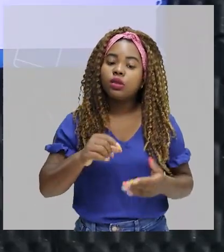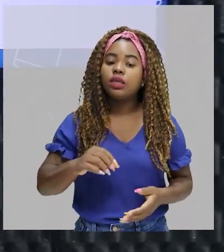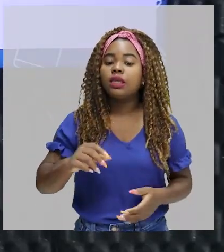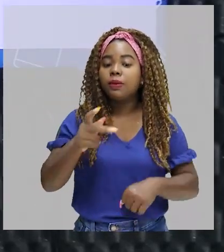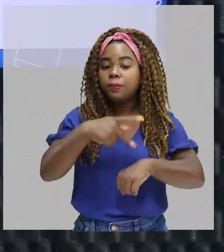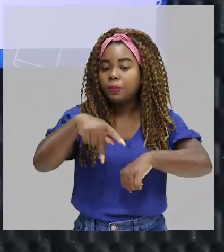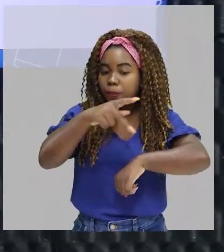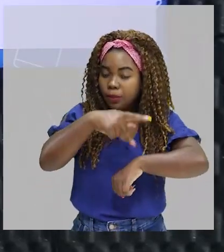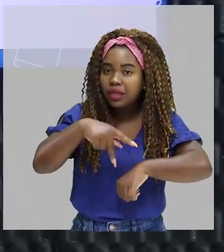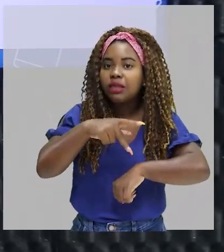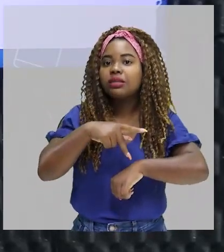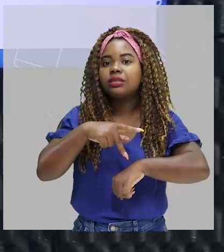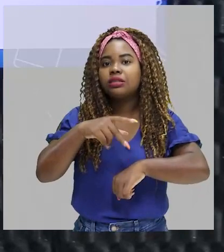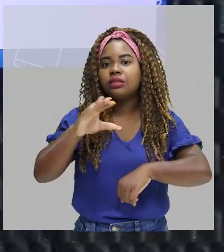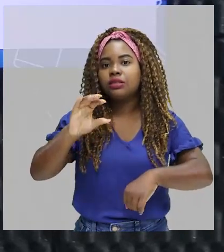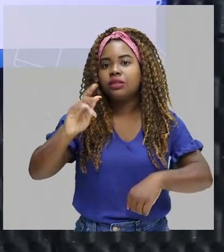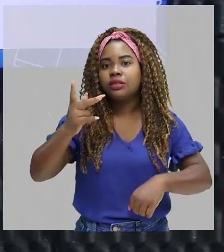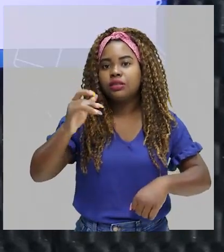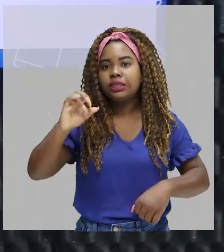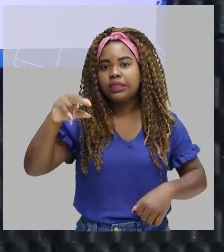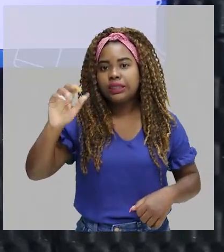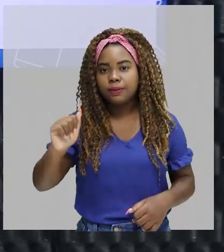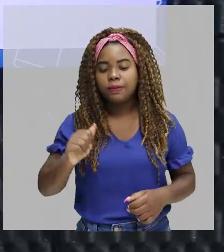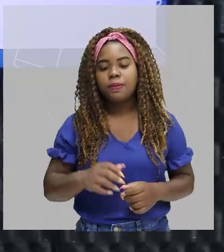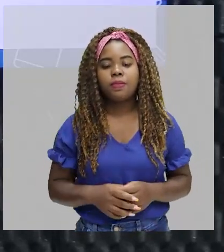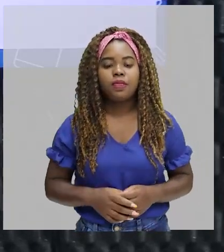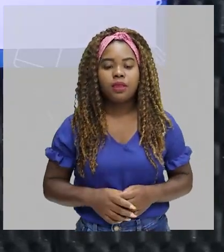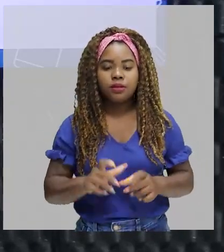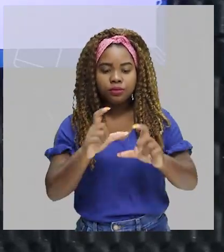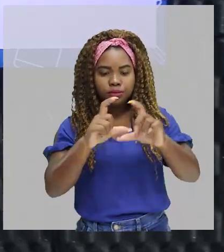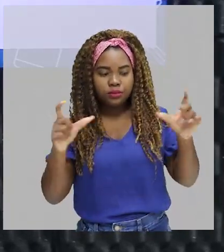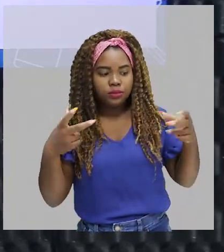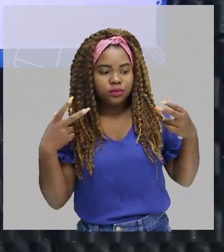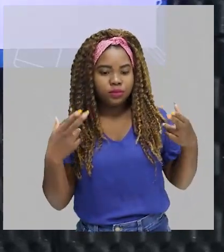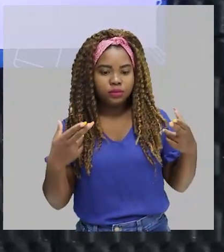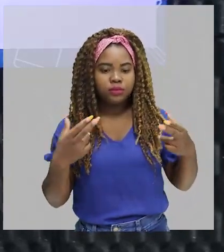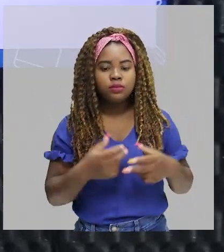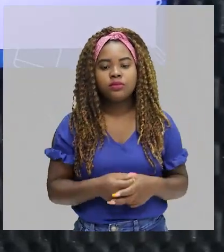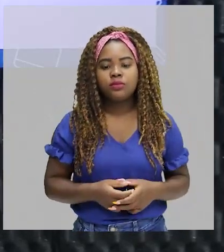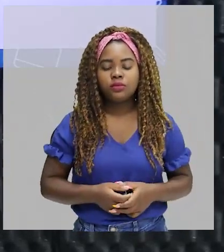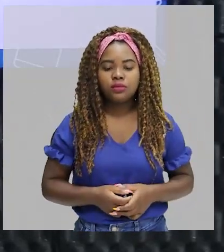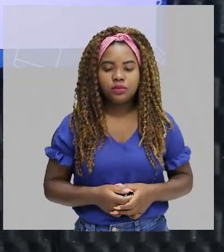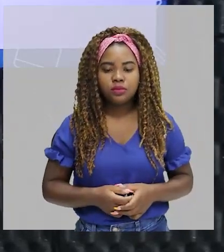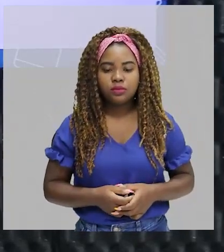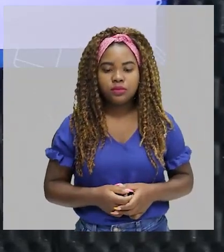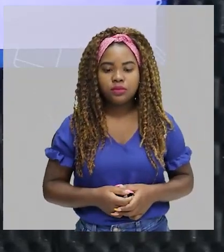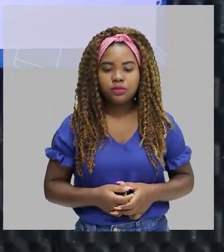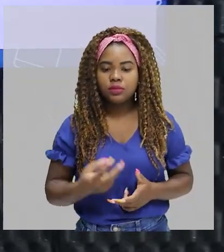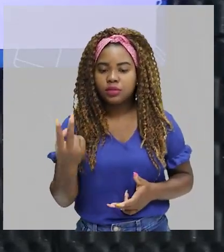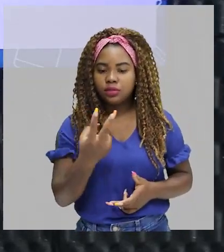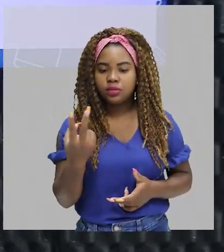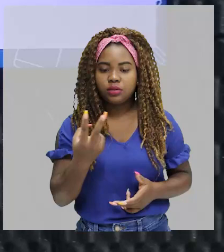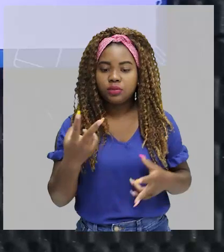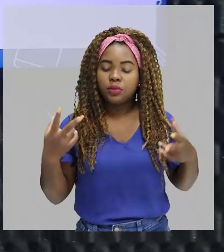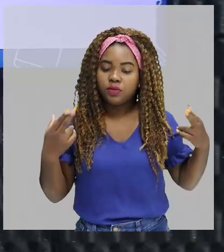Aí sim o país. Então, olha só, na mesma frase, a mesma palavra com dois sentidos diferentes.